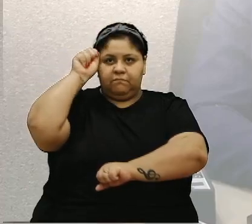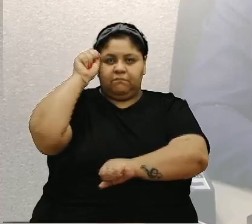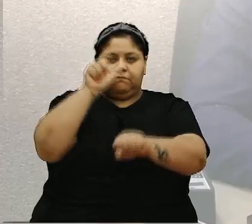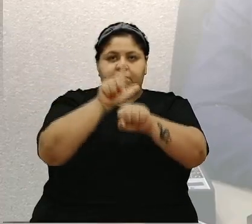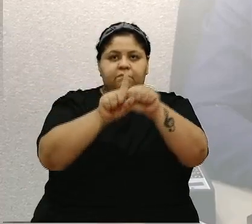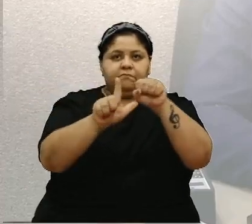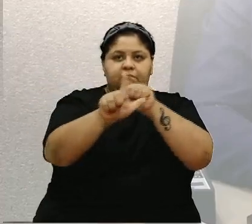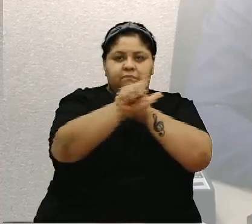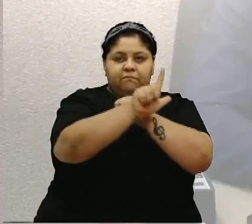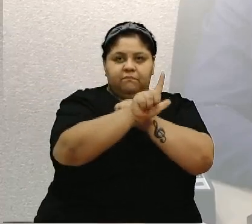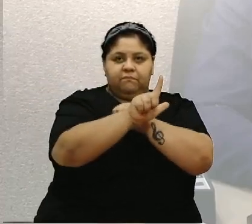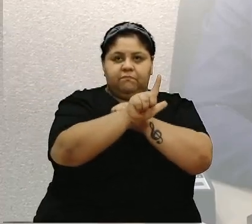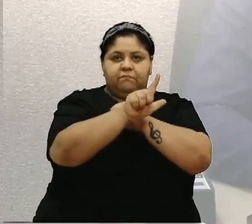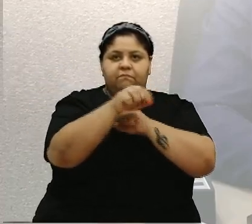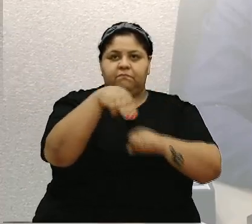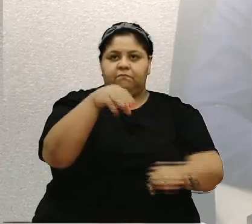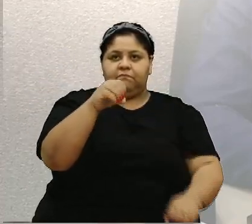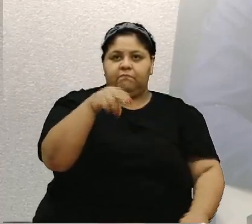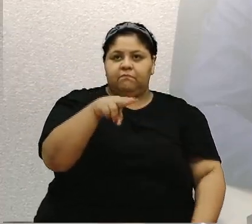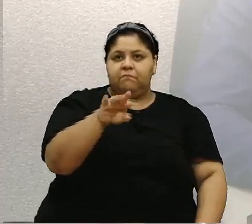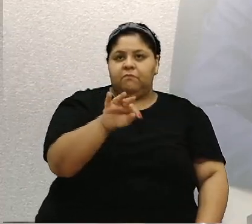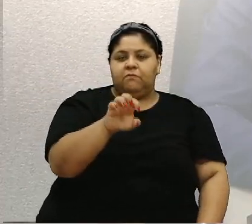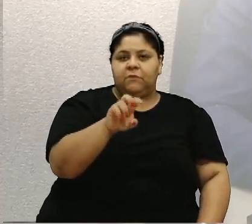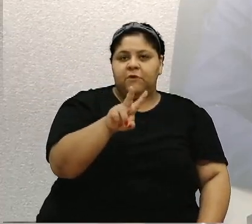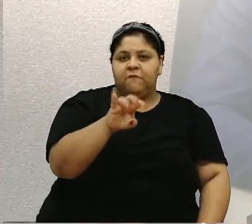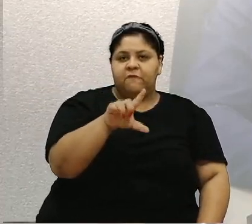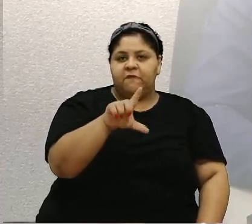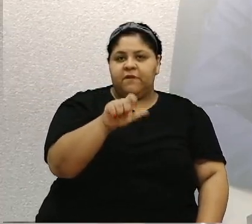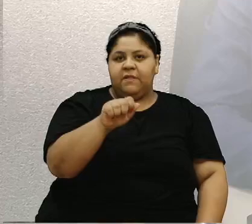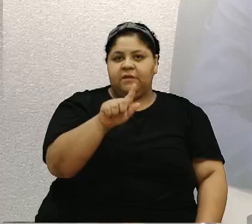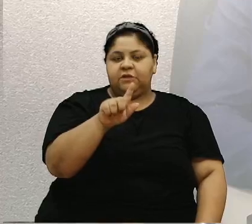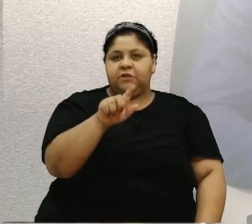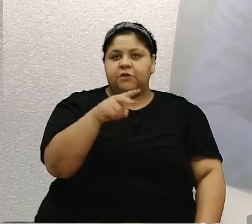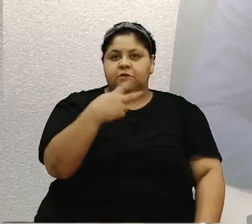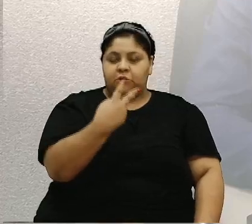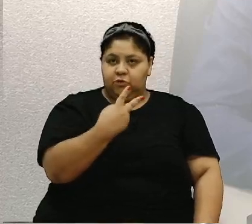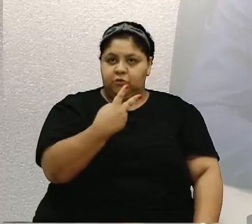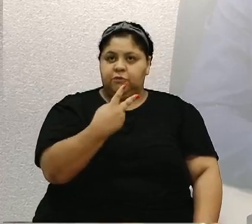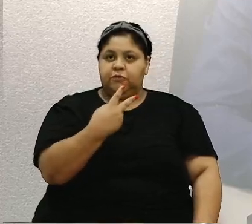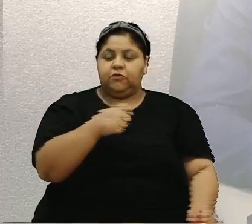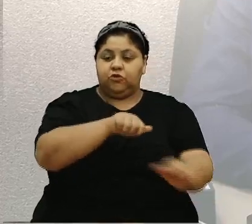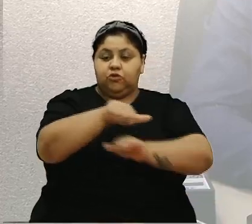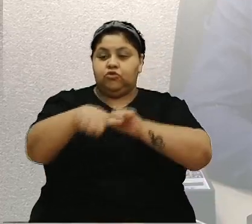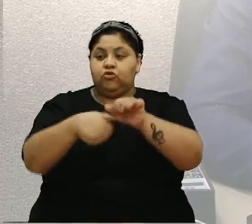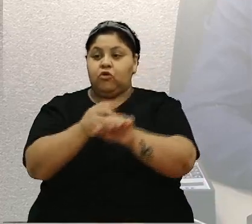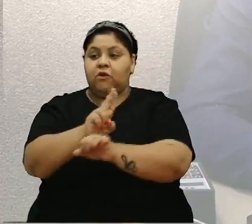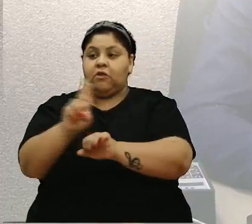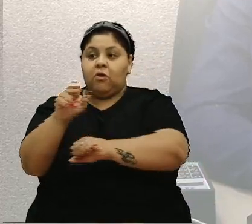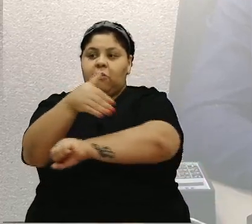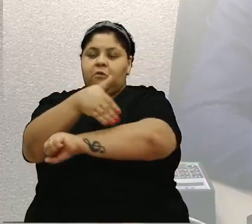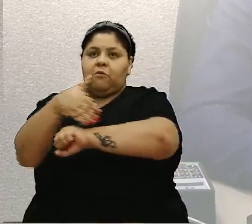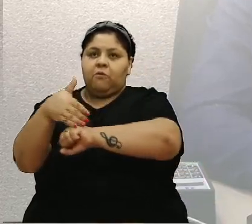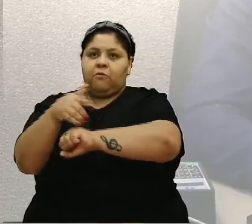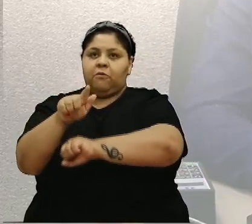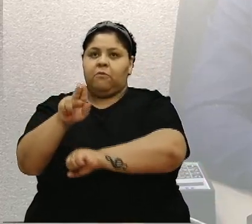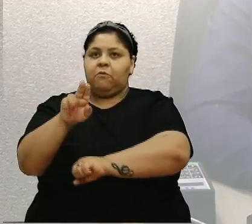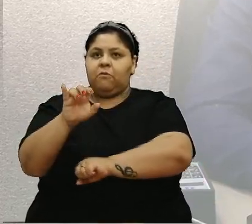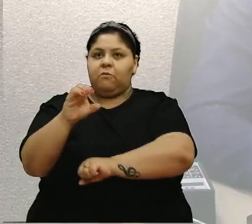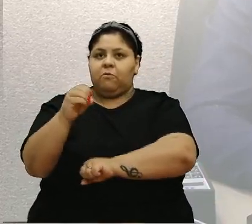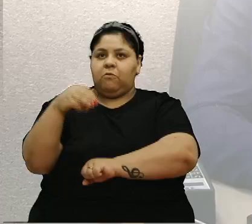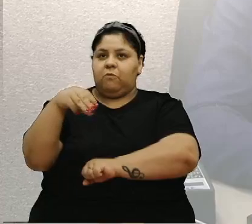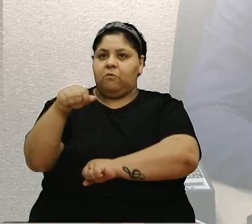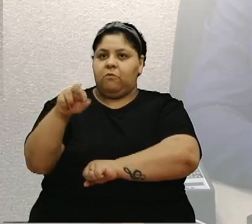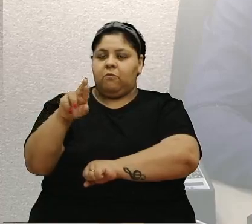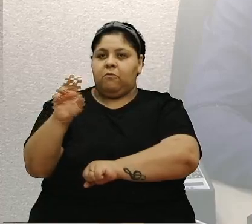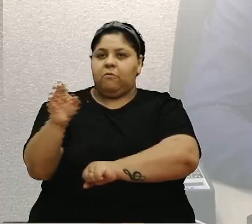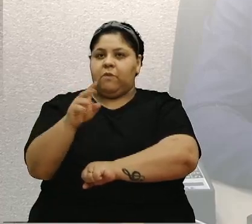Loteamento Residencial Mountain Village 2, bairro Nossa Senhora da Saúde, com o nome de rua Guiomar Maria